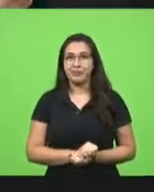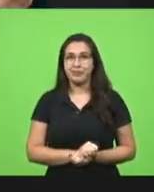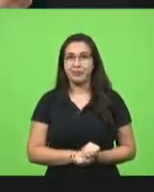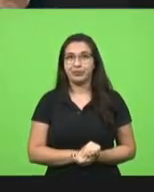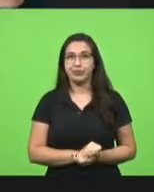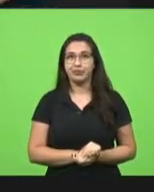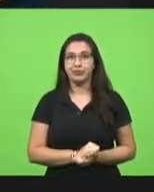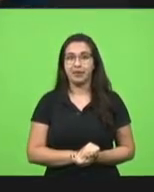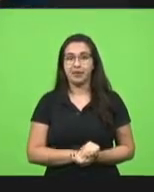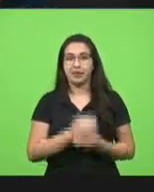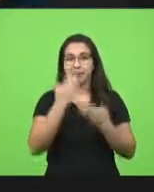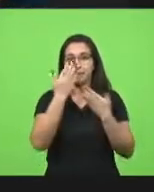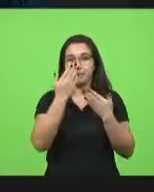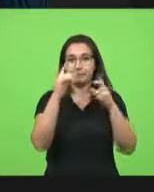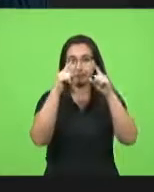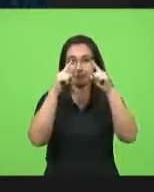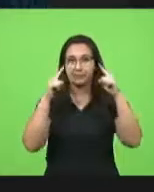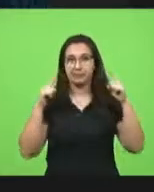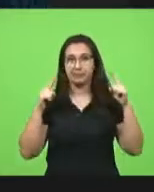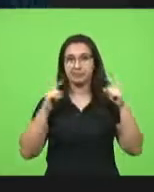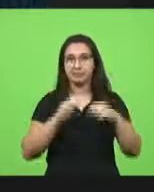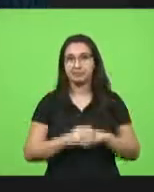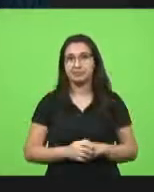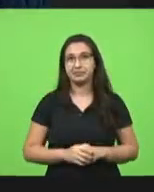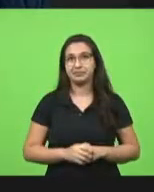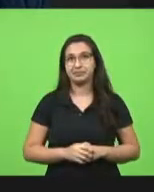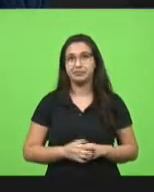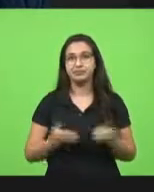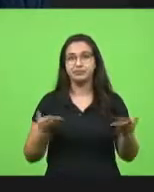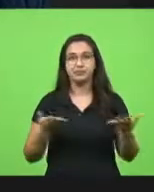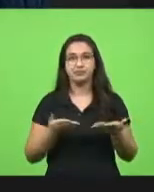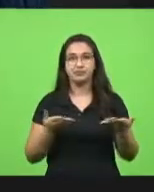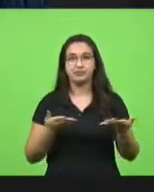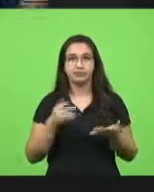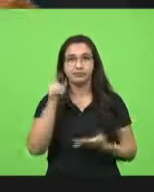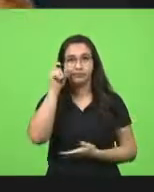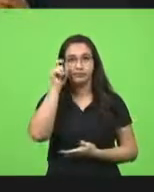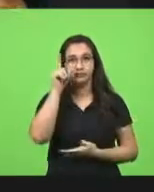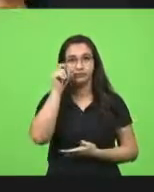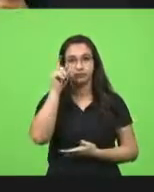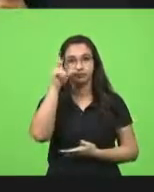Obrigado, deputado Sareta. Deputada Luciane Caminati, por 10 minutos.